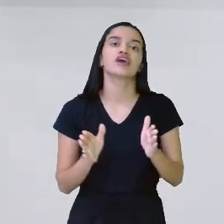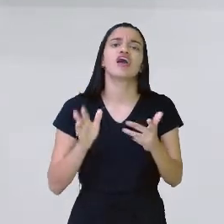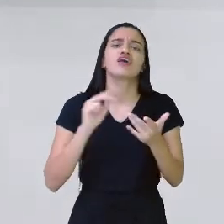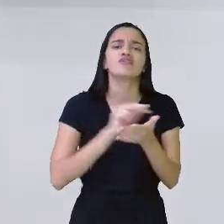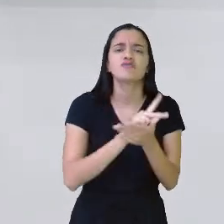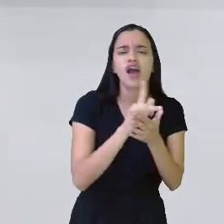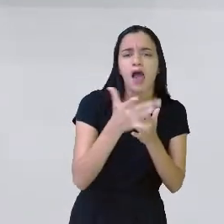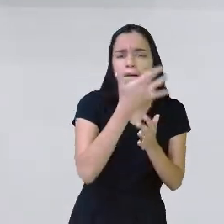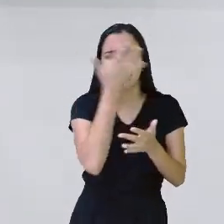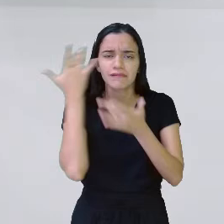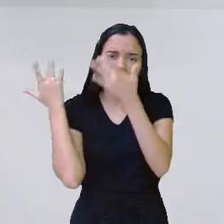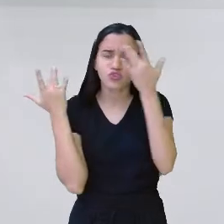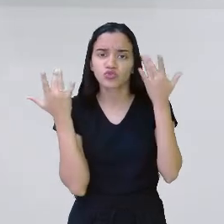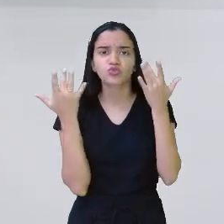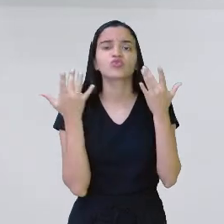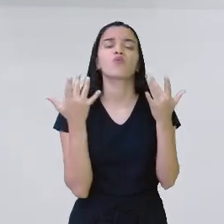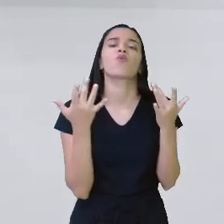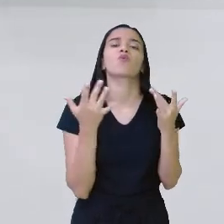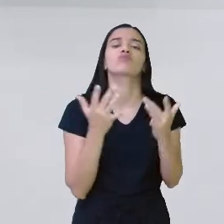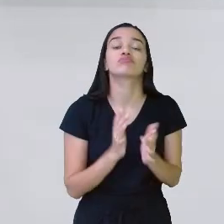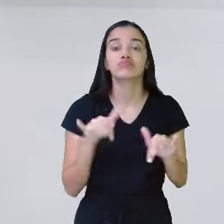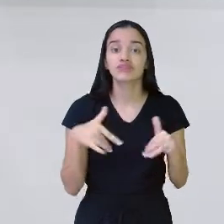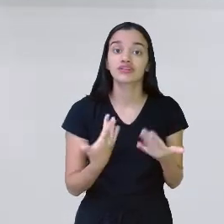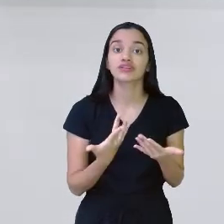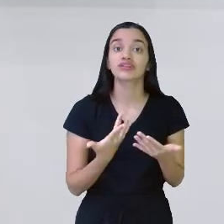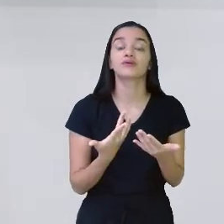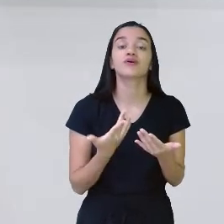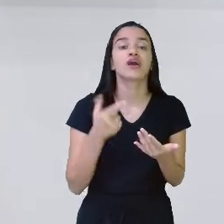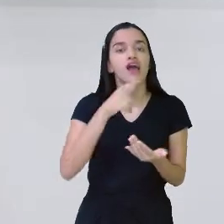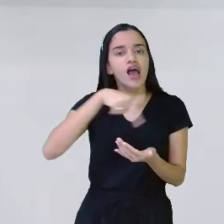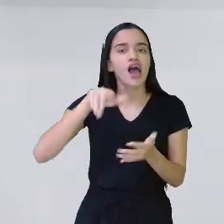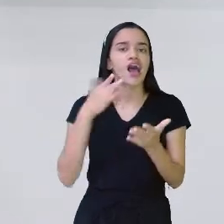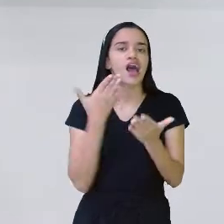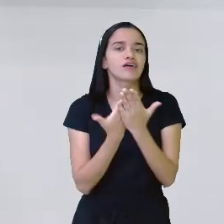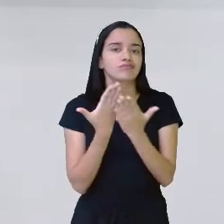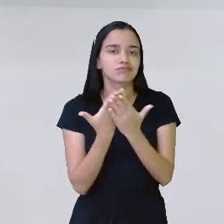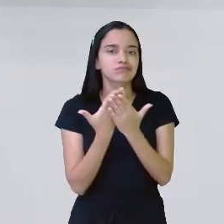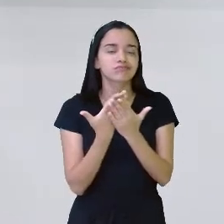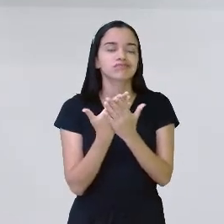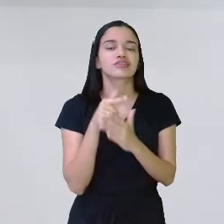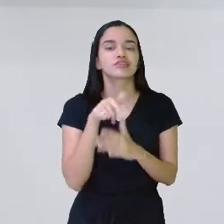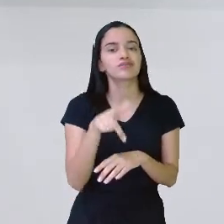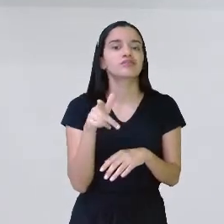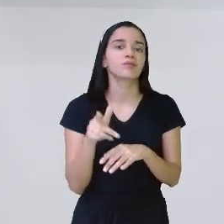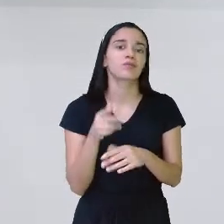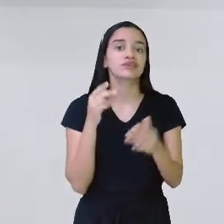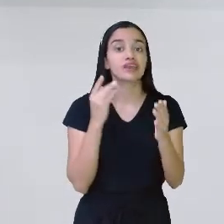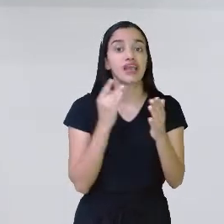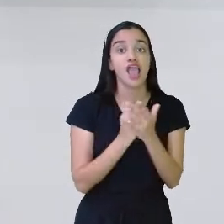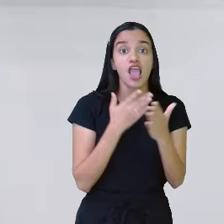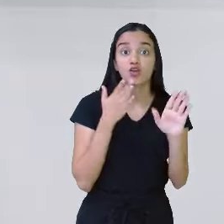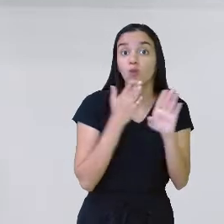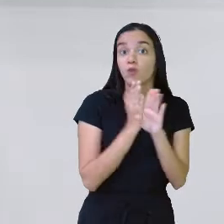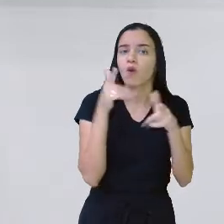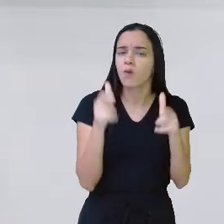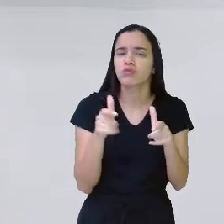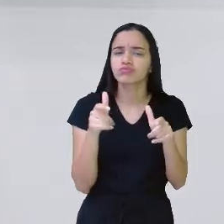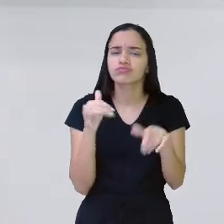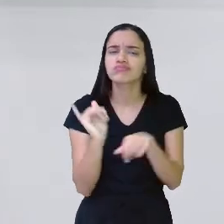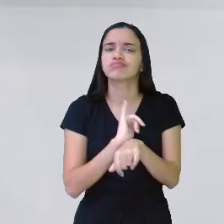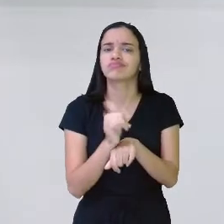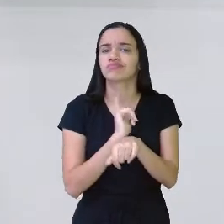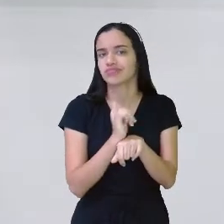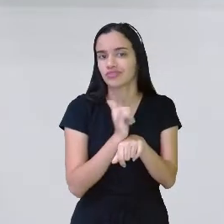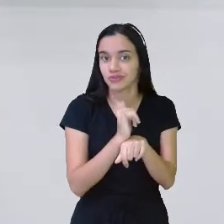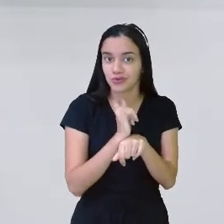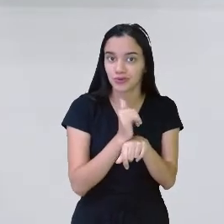de pessoas possível. Aulas extras que vocês podem encontrar no nosso canal do YouTube Educa Recife. Basta